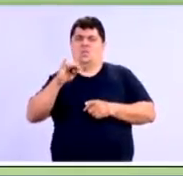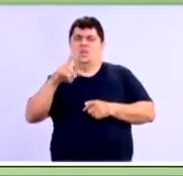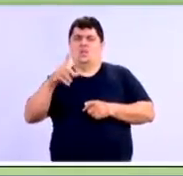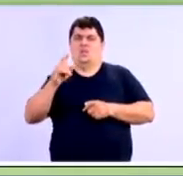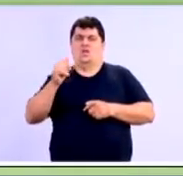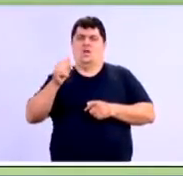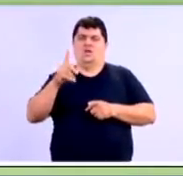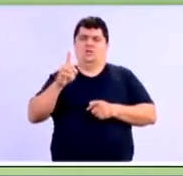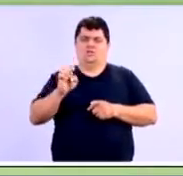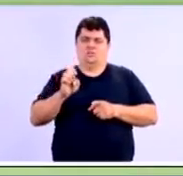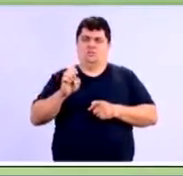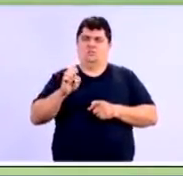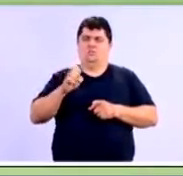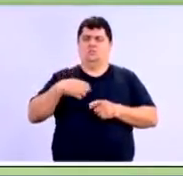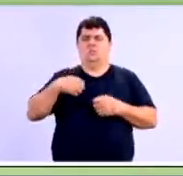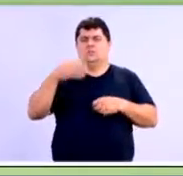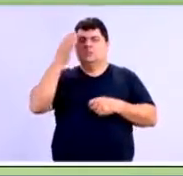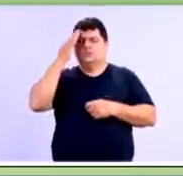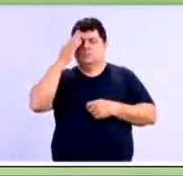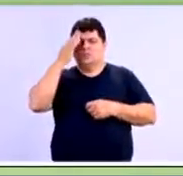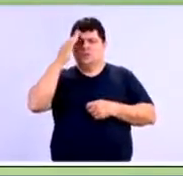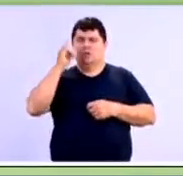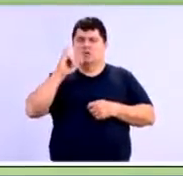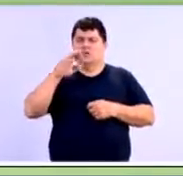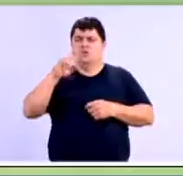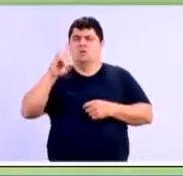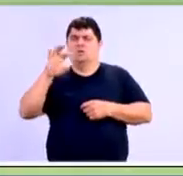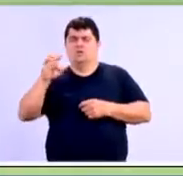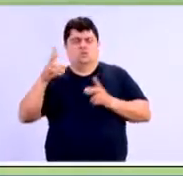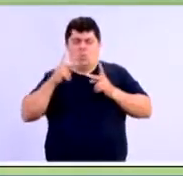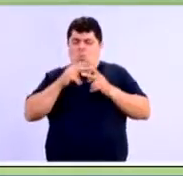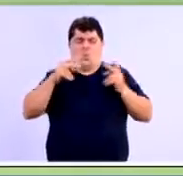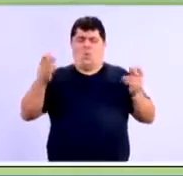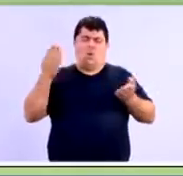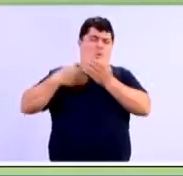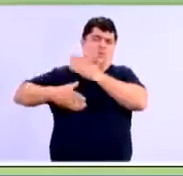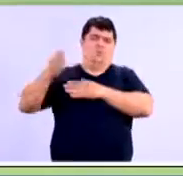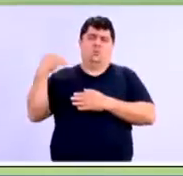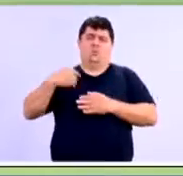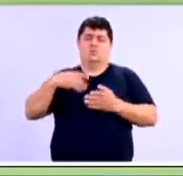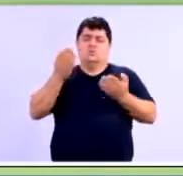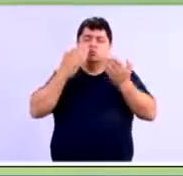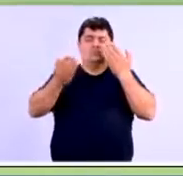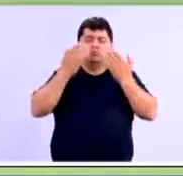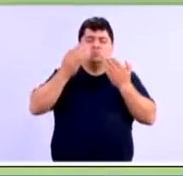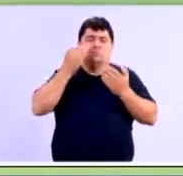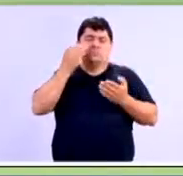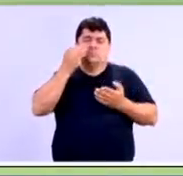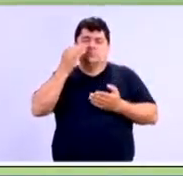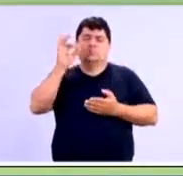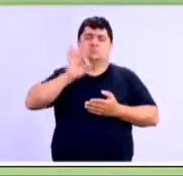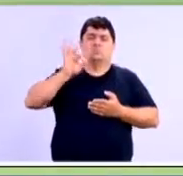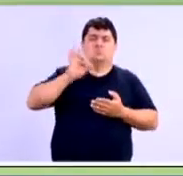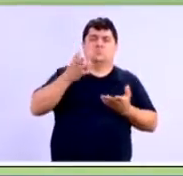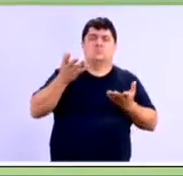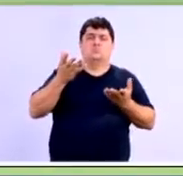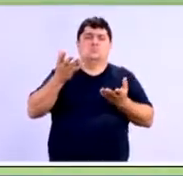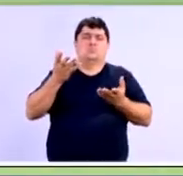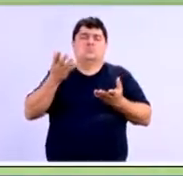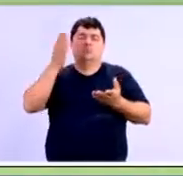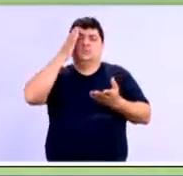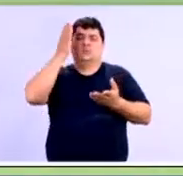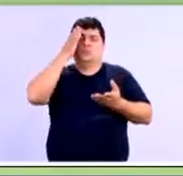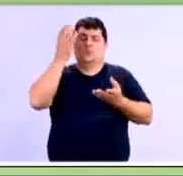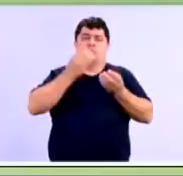que esses índices, é a mesma definição dos outros índices, é uma análise através dos índices ou quocientes,